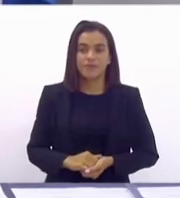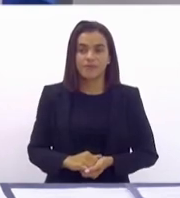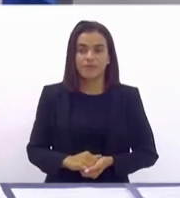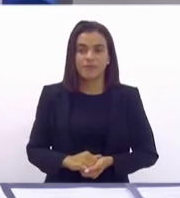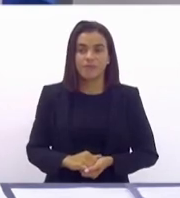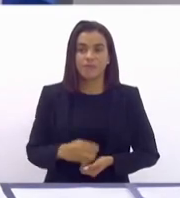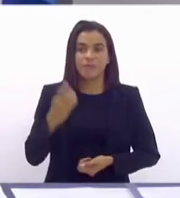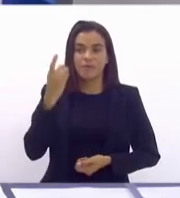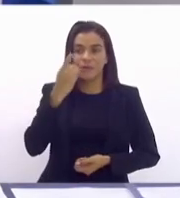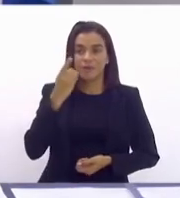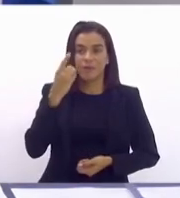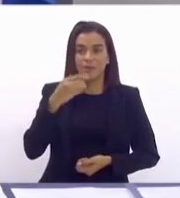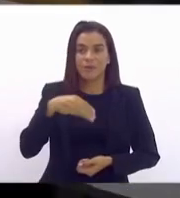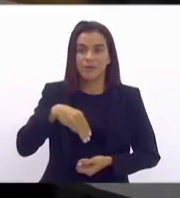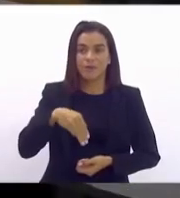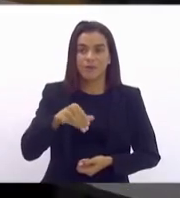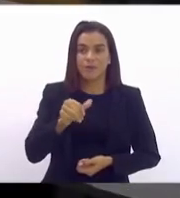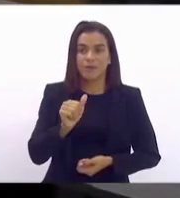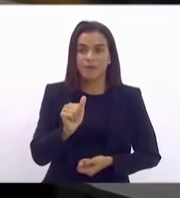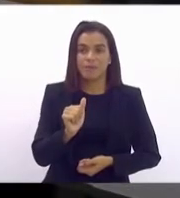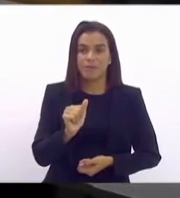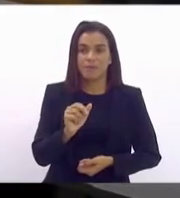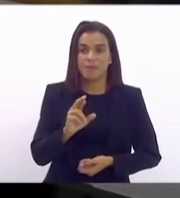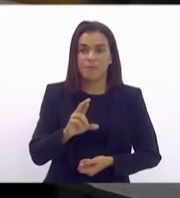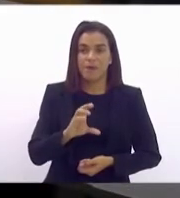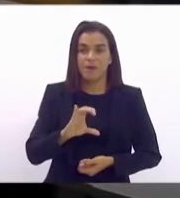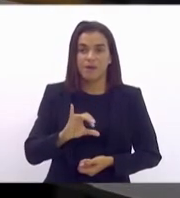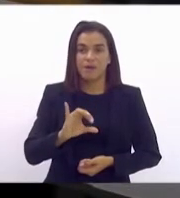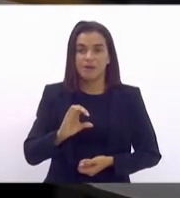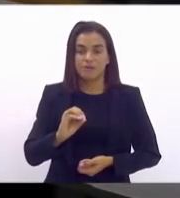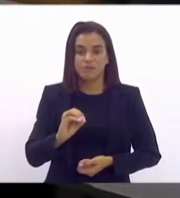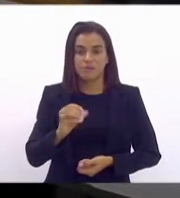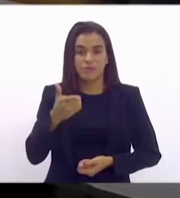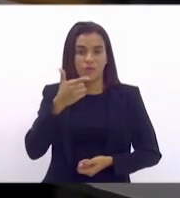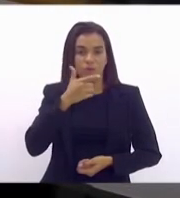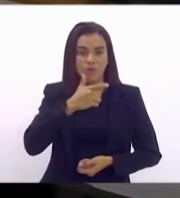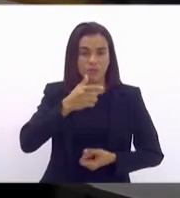Márcio Gualberto, o senhor poderia nos relatar